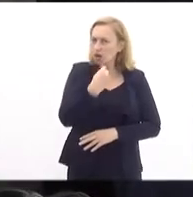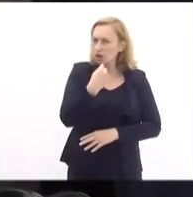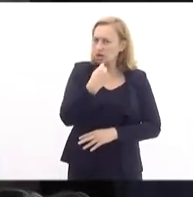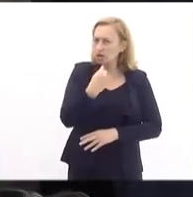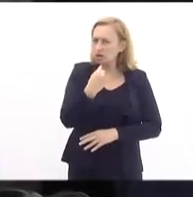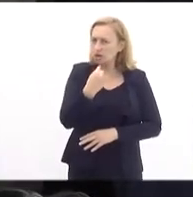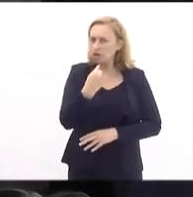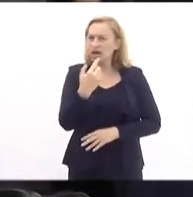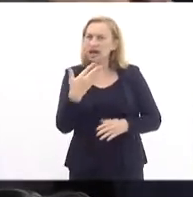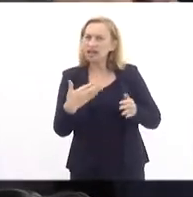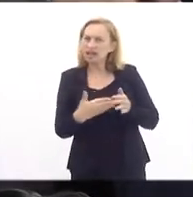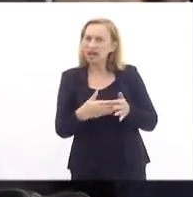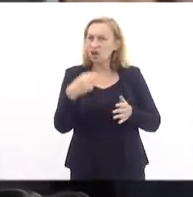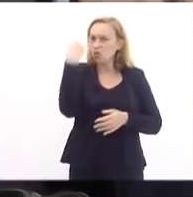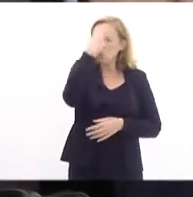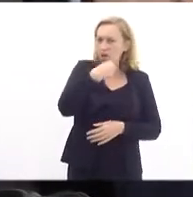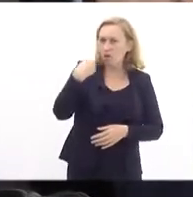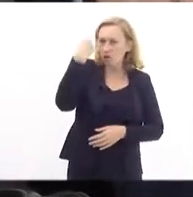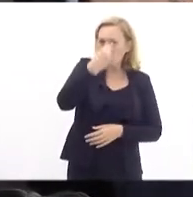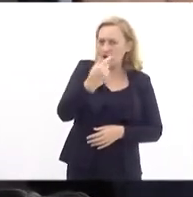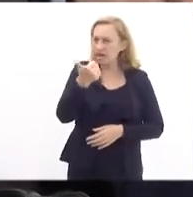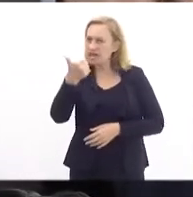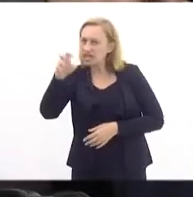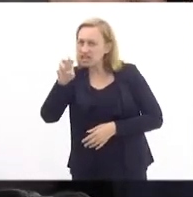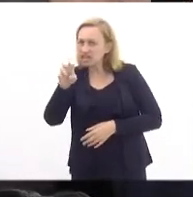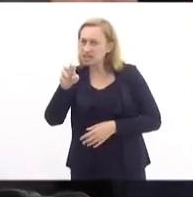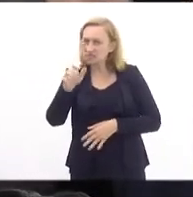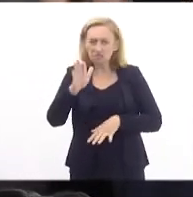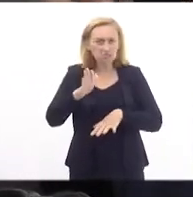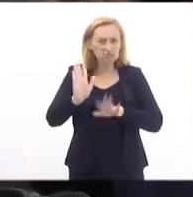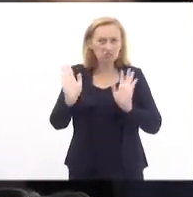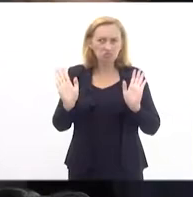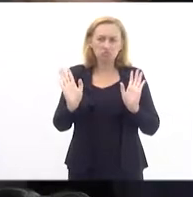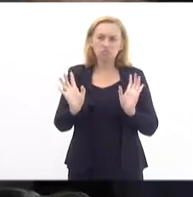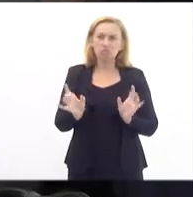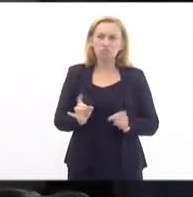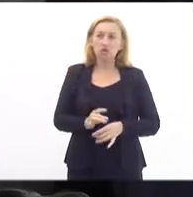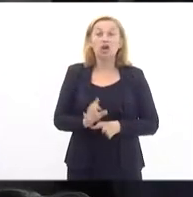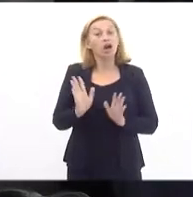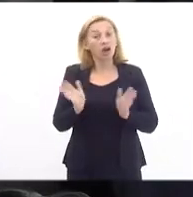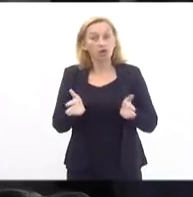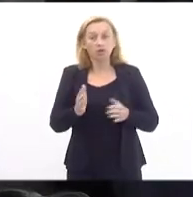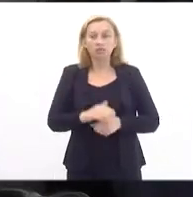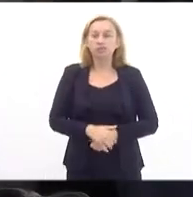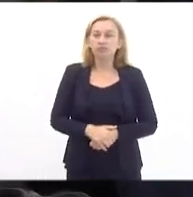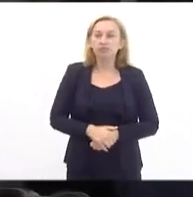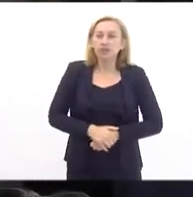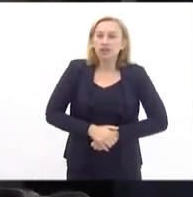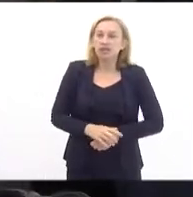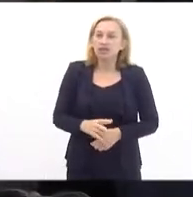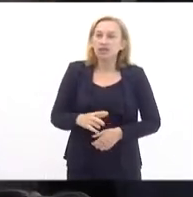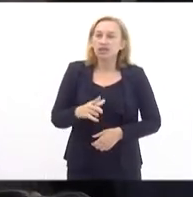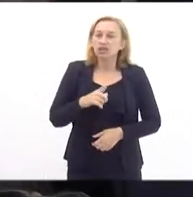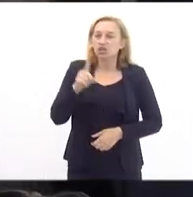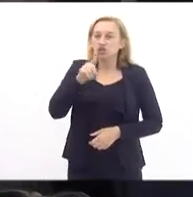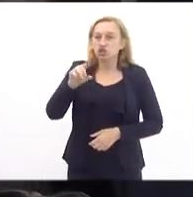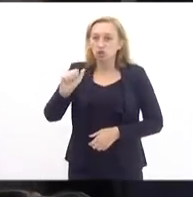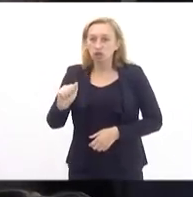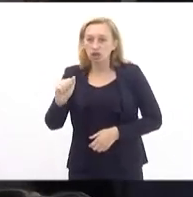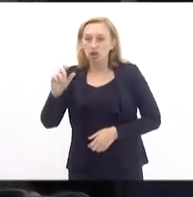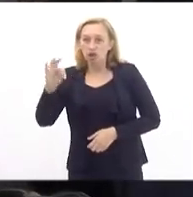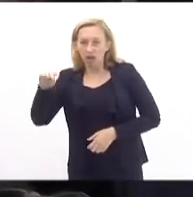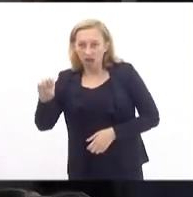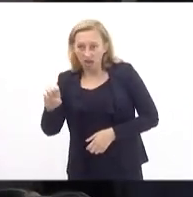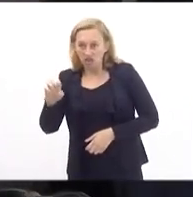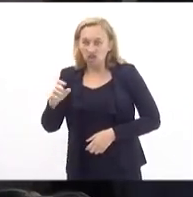e quinze, no máximo. Sim. Entendi. No caso, a gente que mora na Zona Oeste,